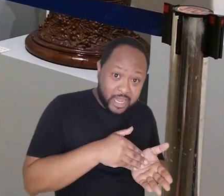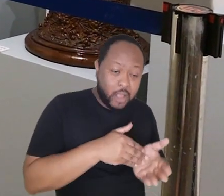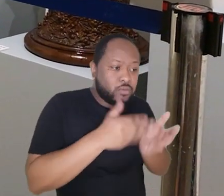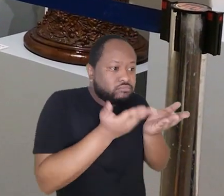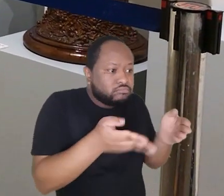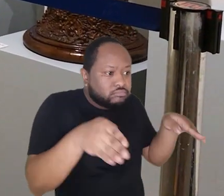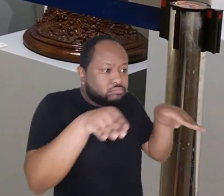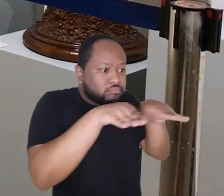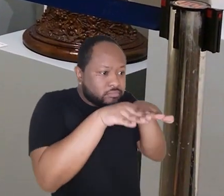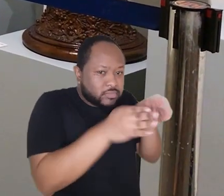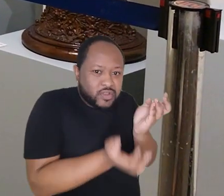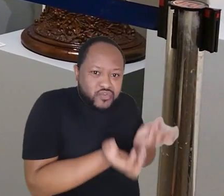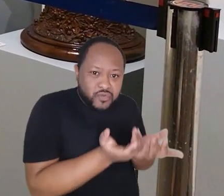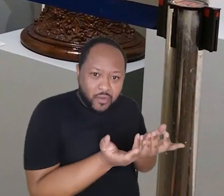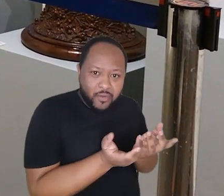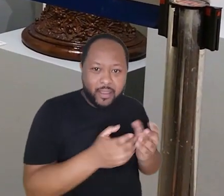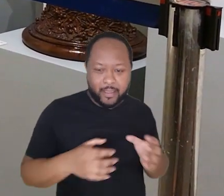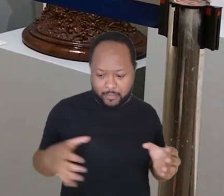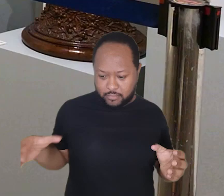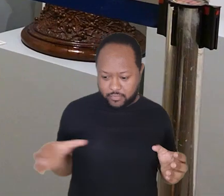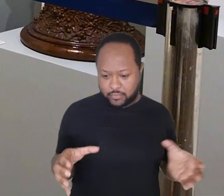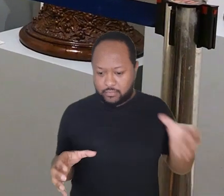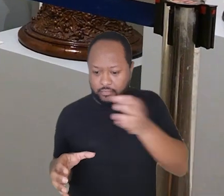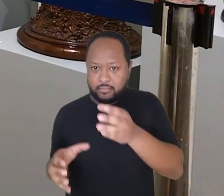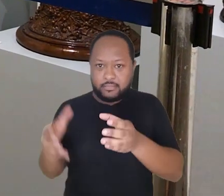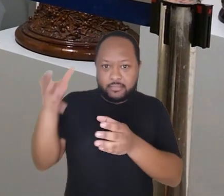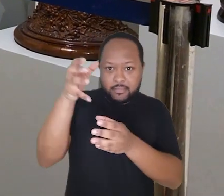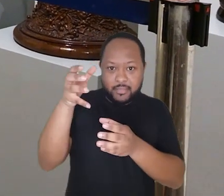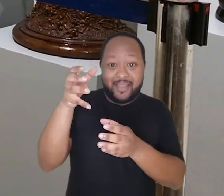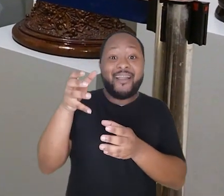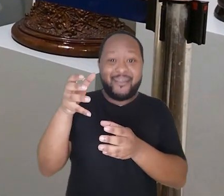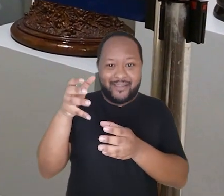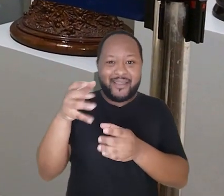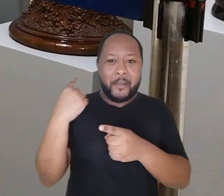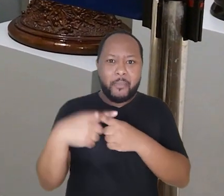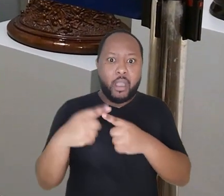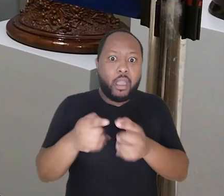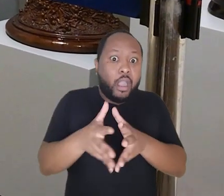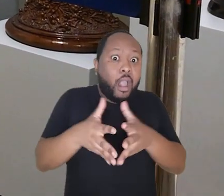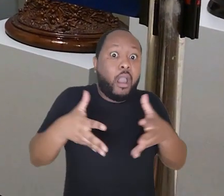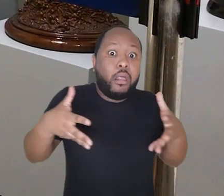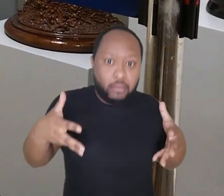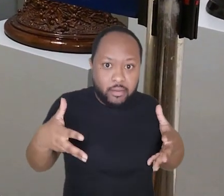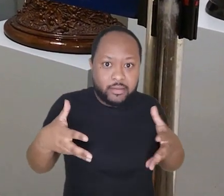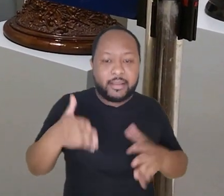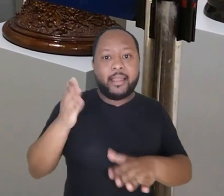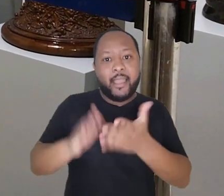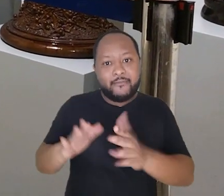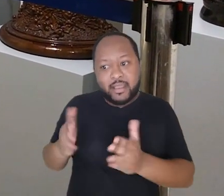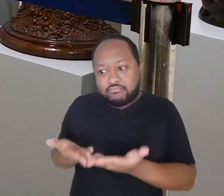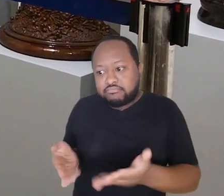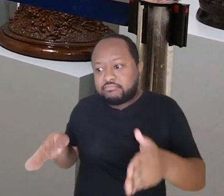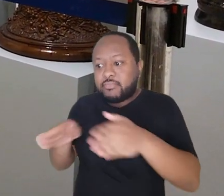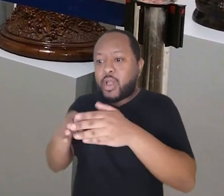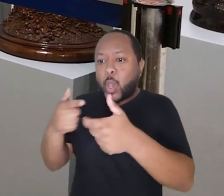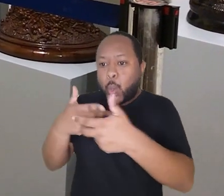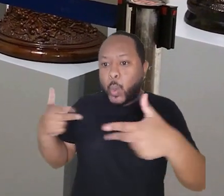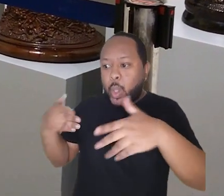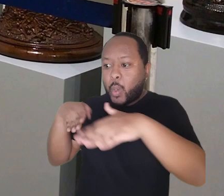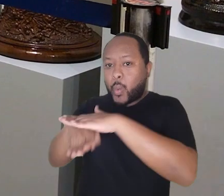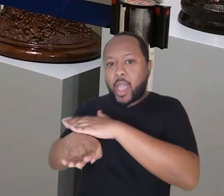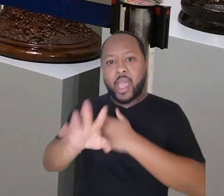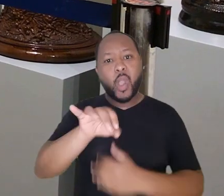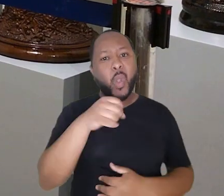boca do pote. Porque às vezes é um pote muito grande. Às vezes o pote vai servir para guardar coisas e às vezes também vai ser um